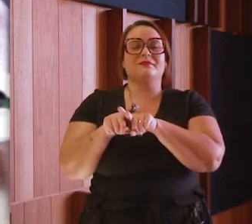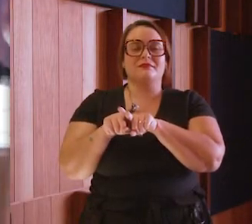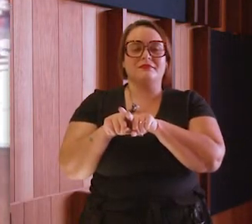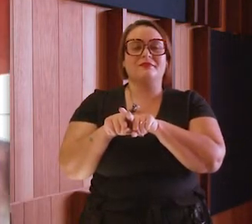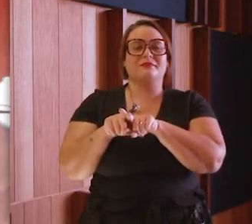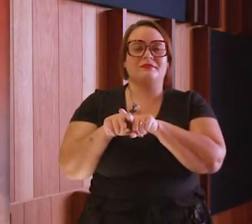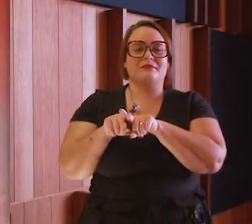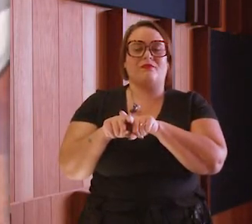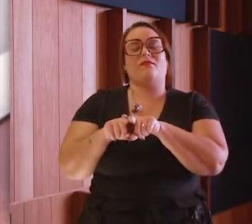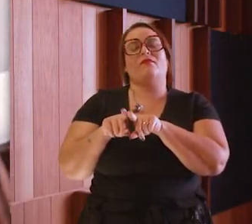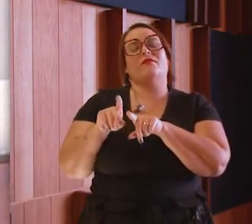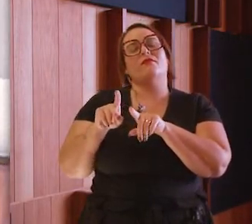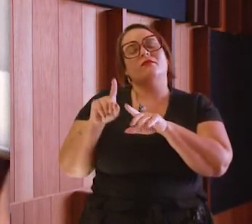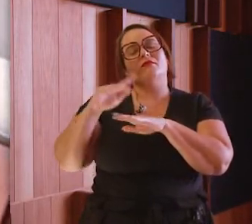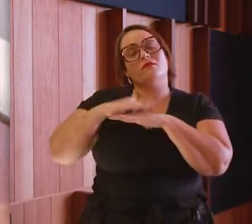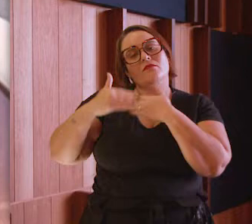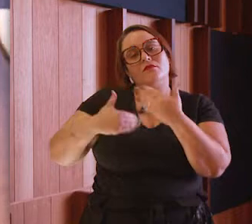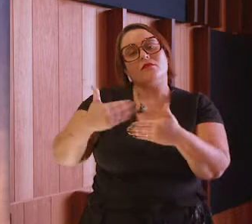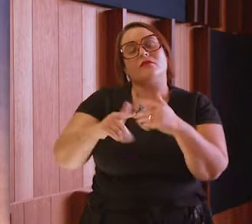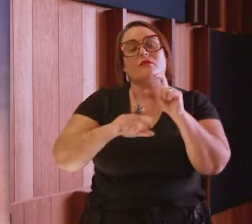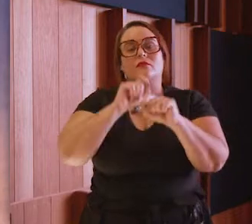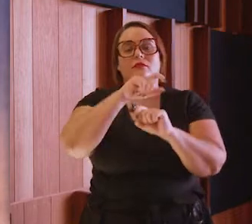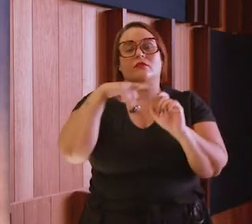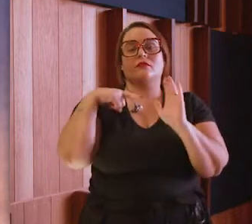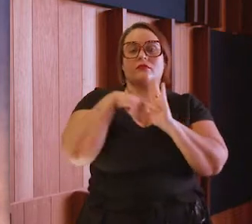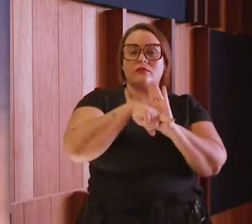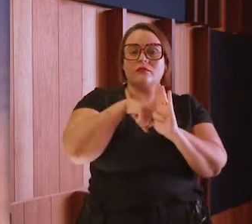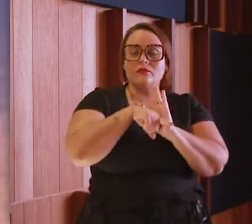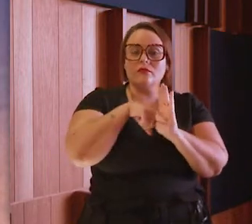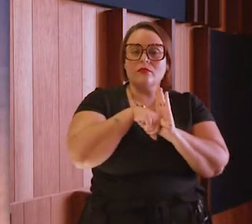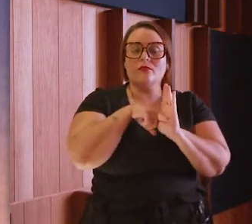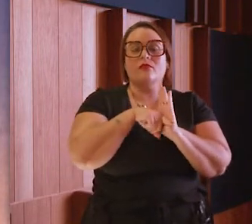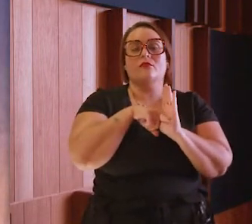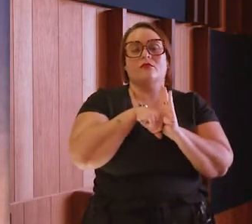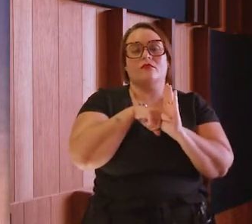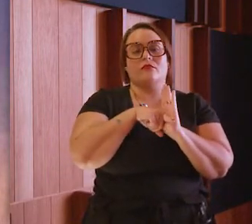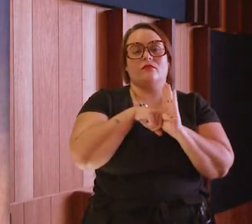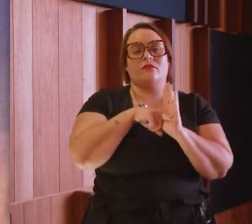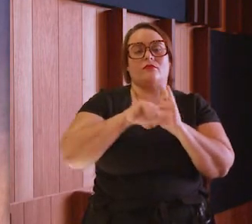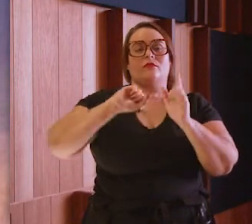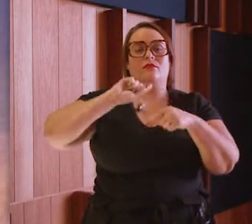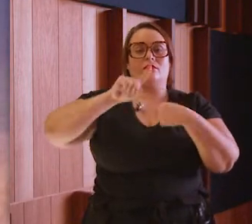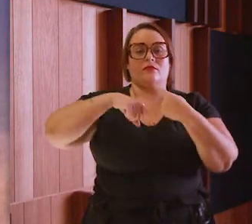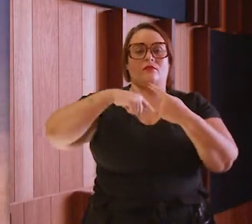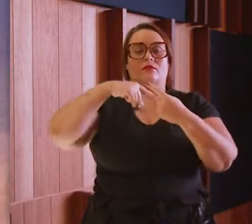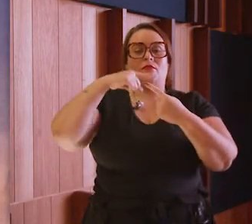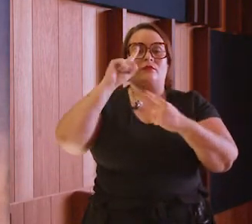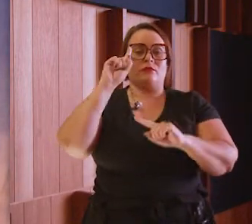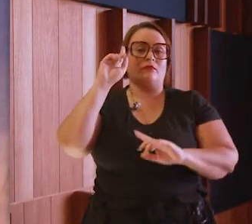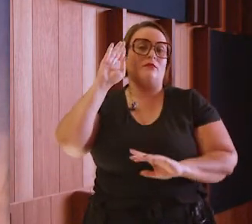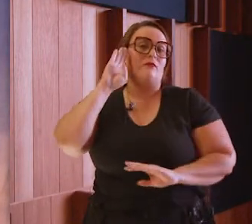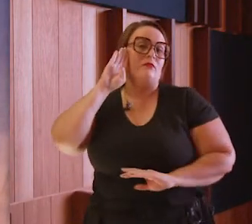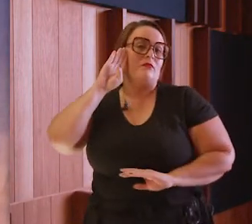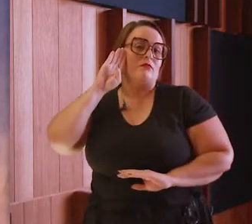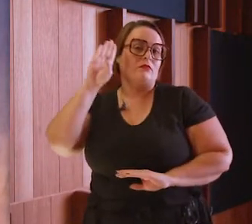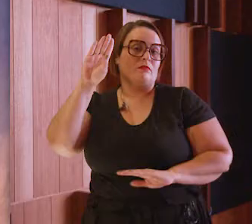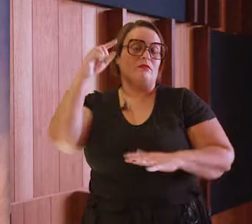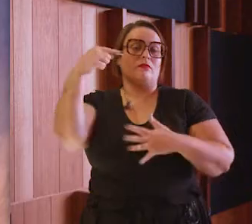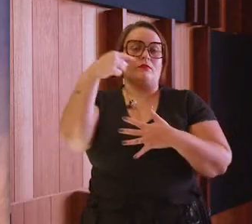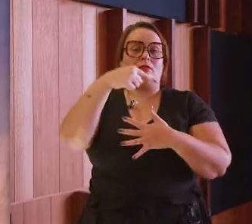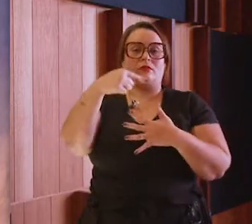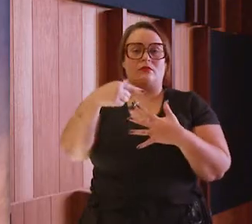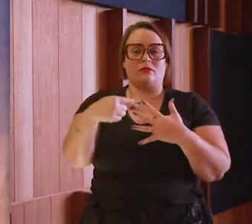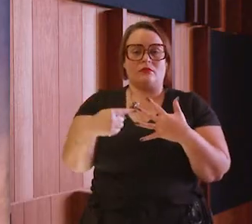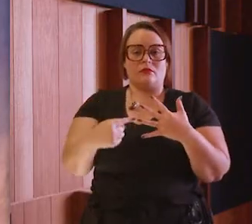que passa pela exploração da evolução dos principais elementos